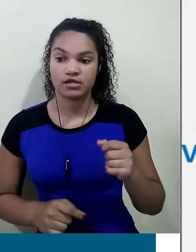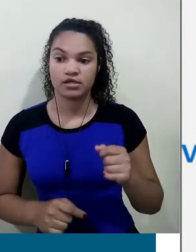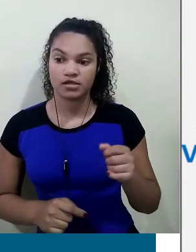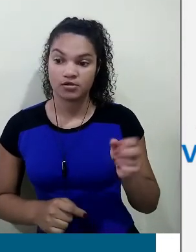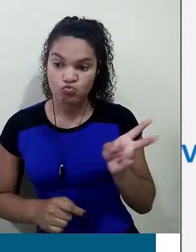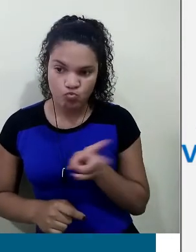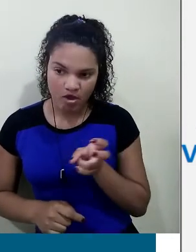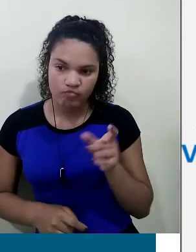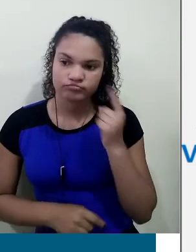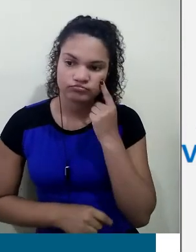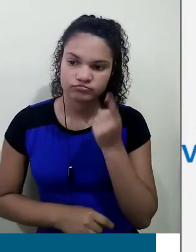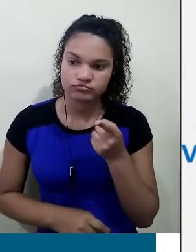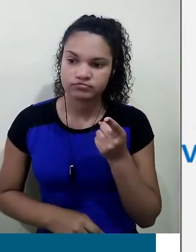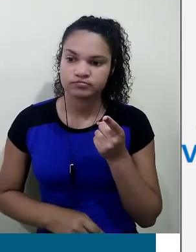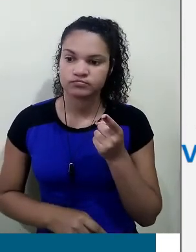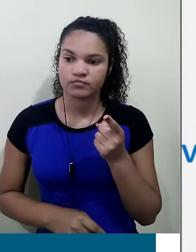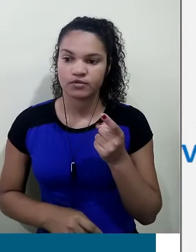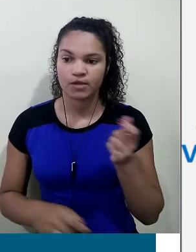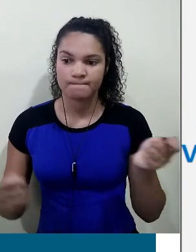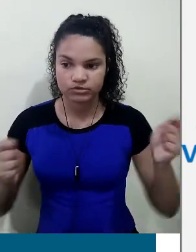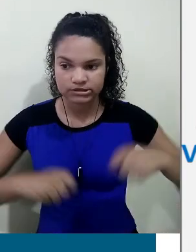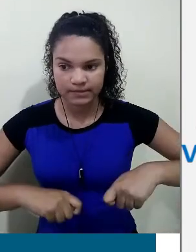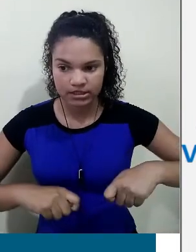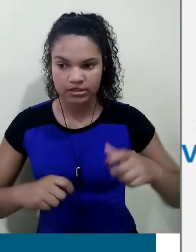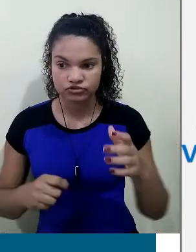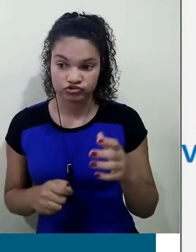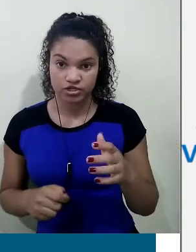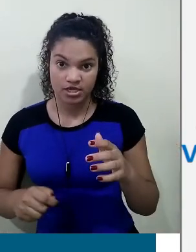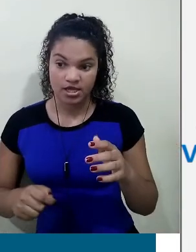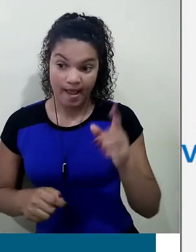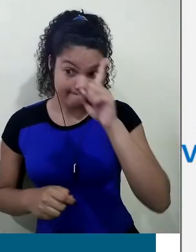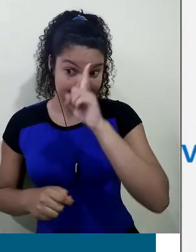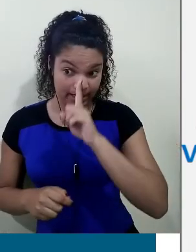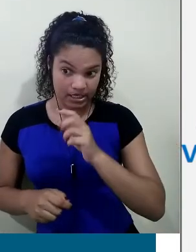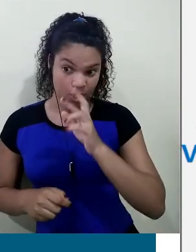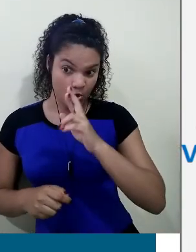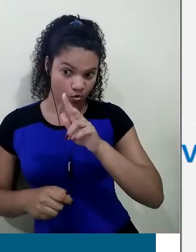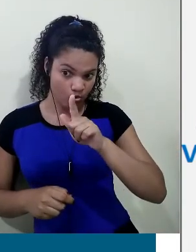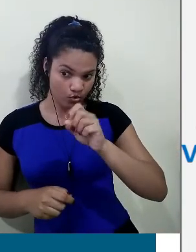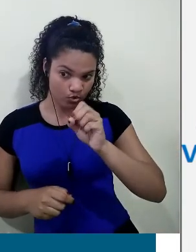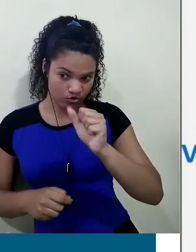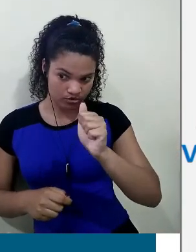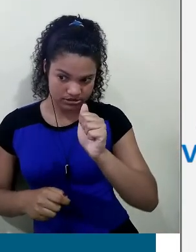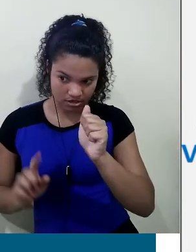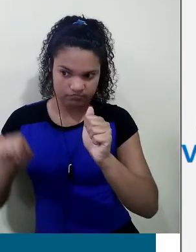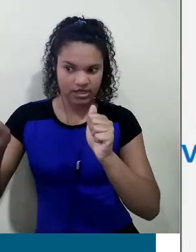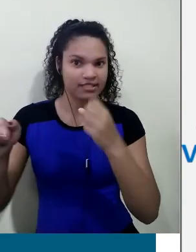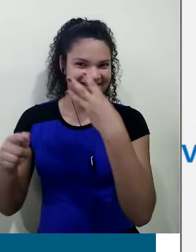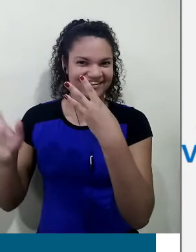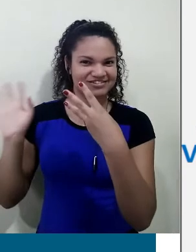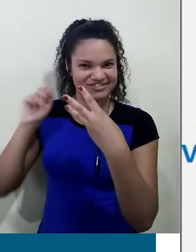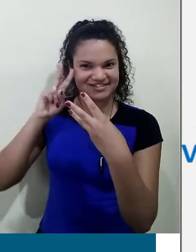lisas vai ser igual à probabilidade de indivíduos com sementes amarelas rugosas. Nós temos aqui